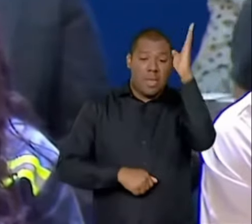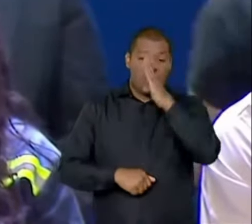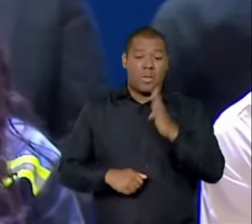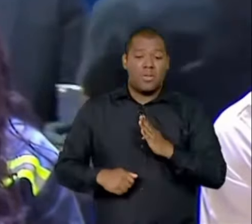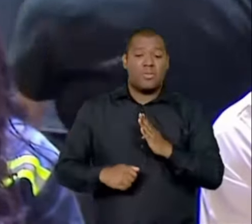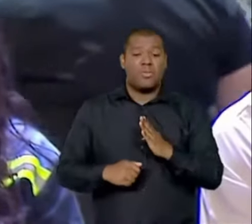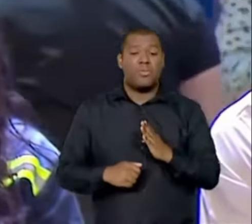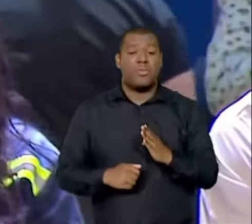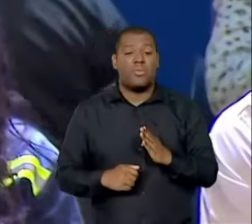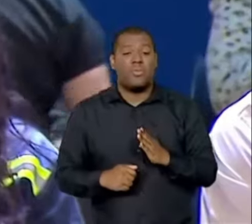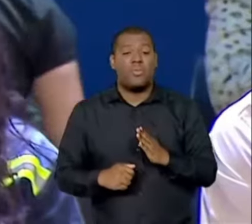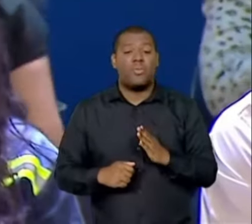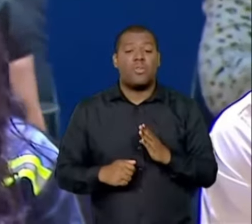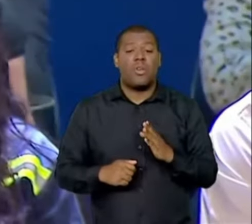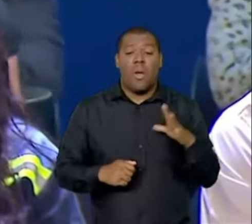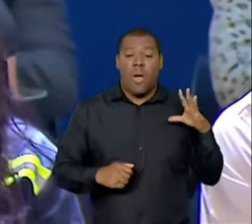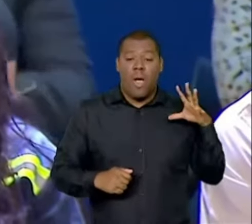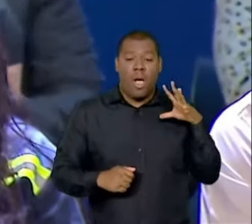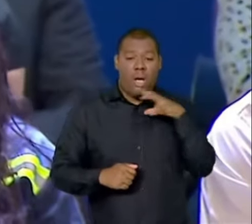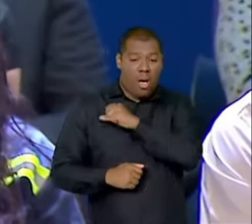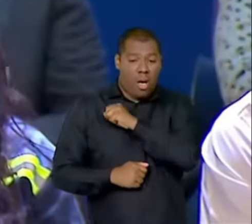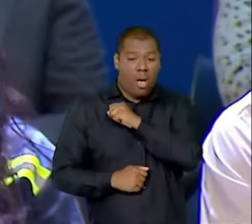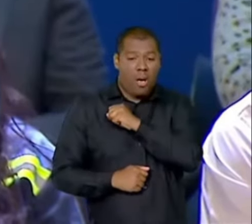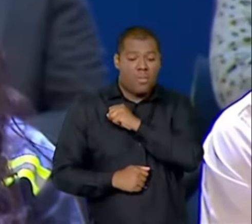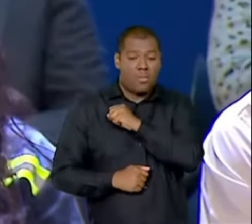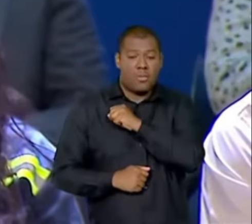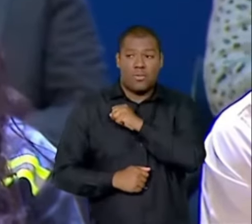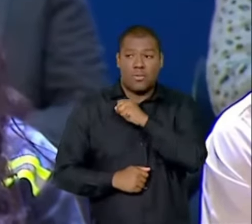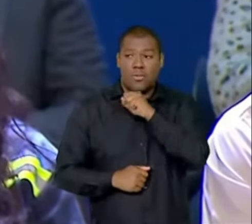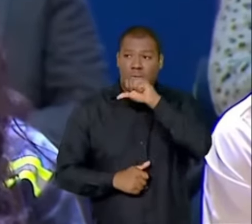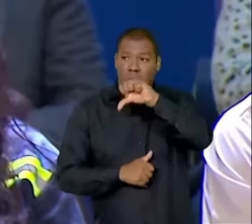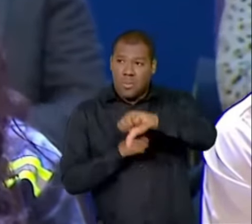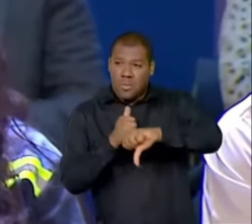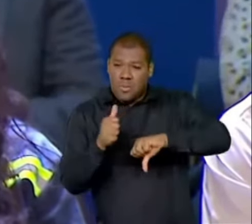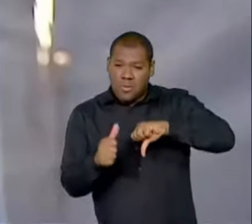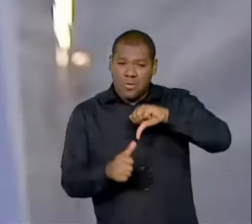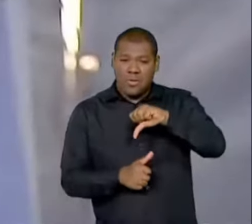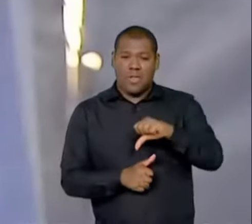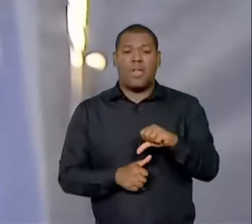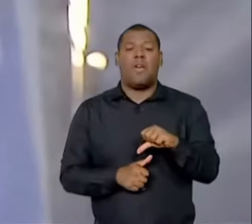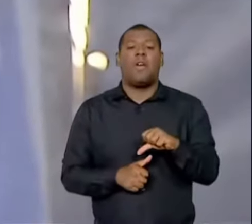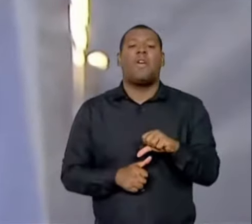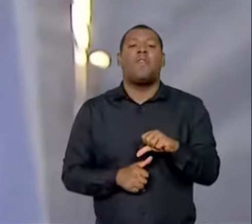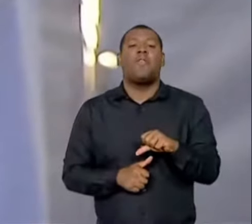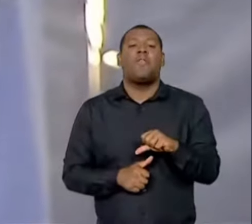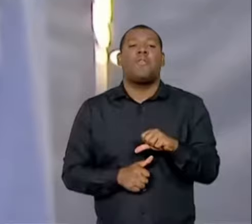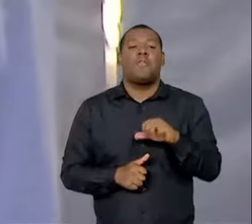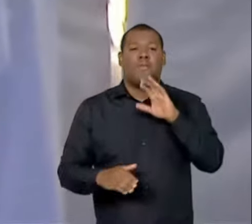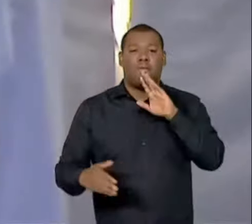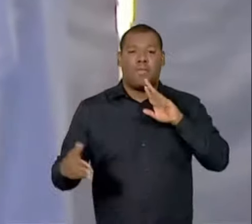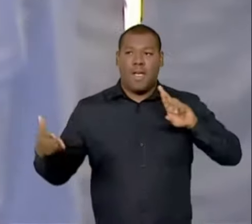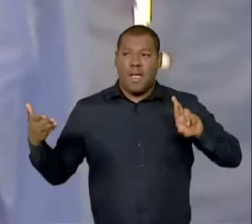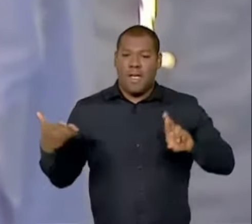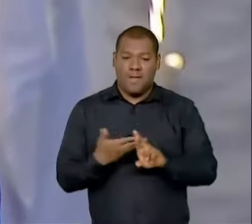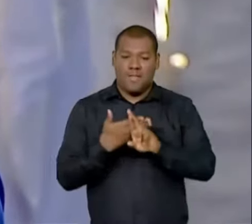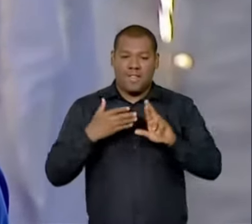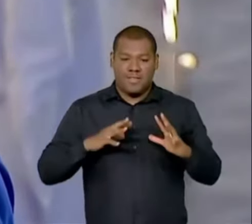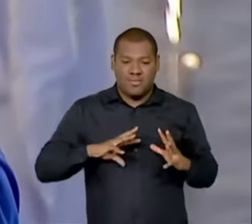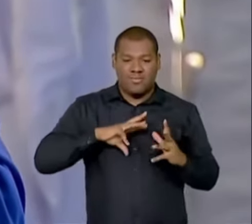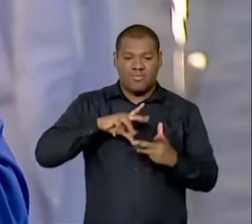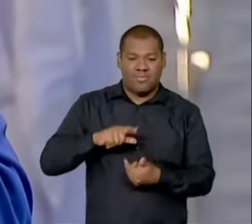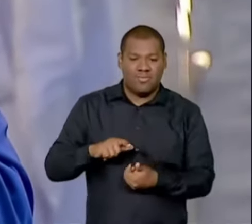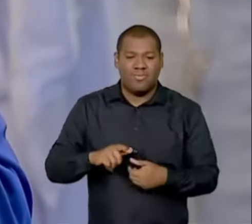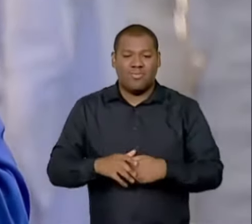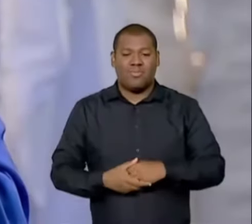se transformando muito rapidamente. Aquilo que a gente dizia, o celeiro do mundo, é o que vai acontecer